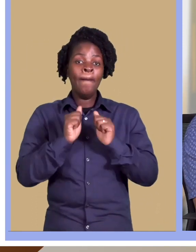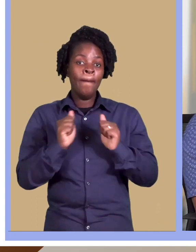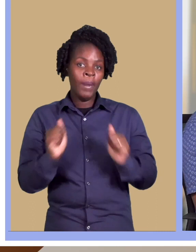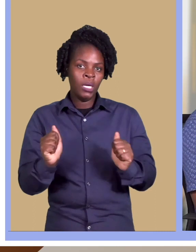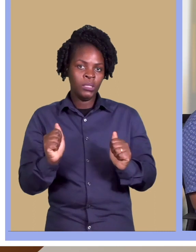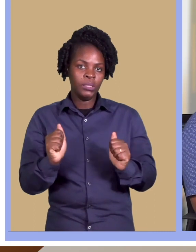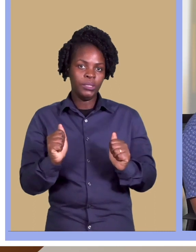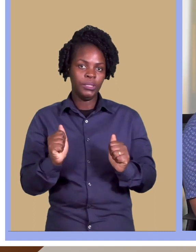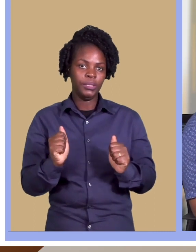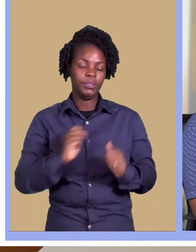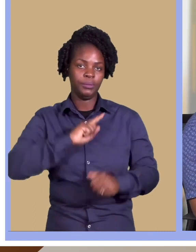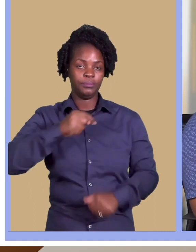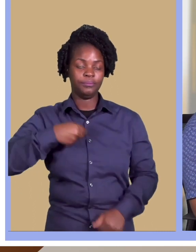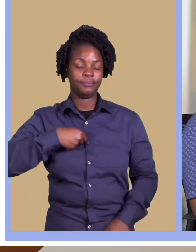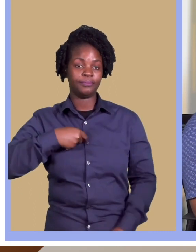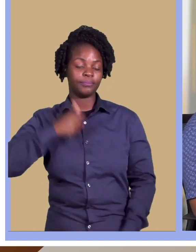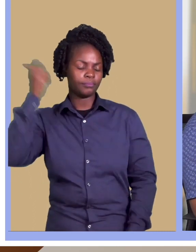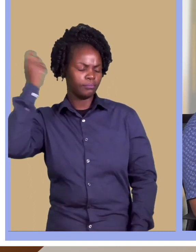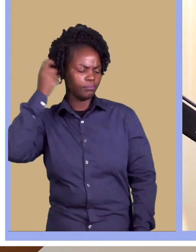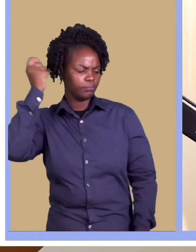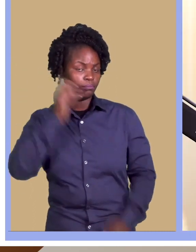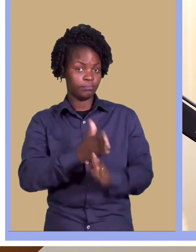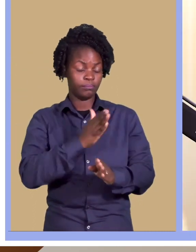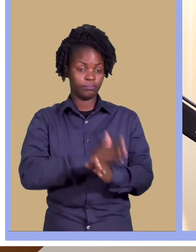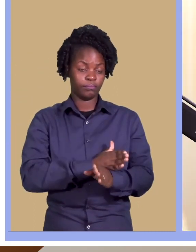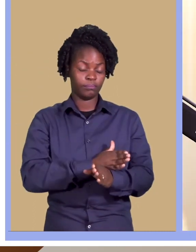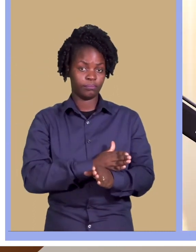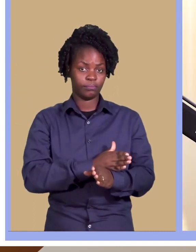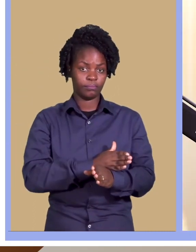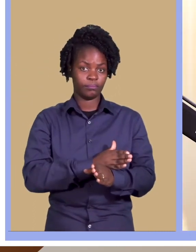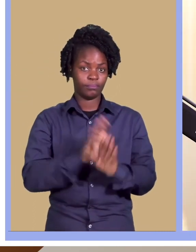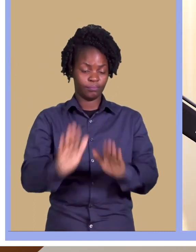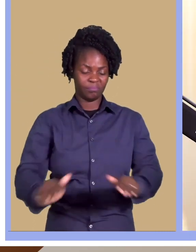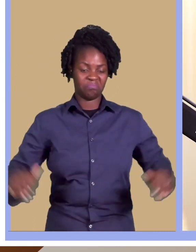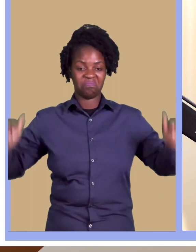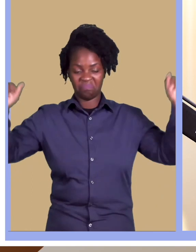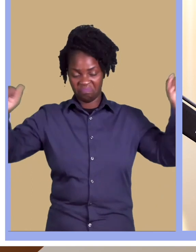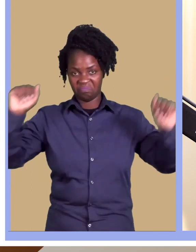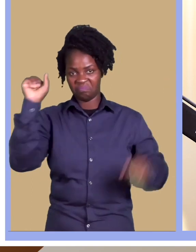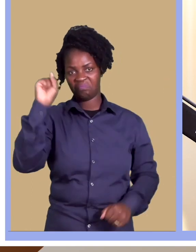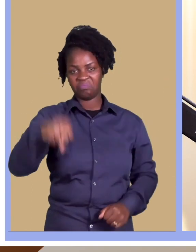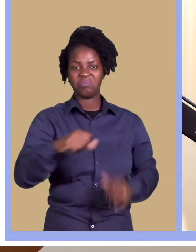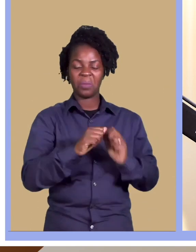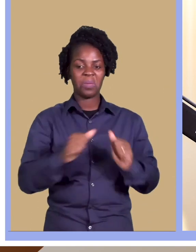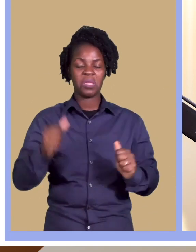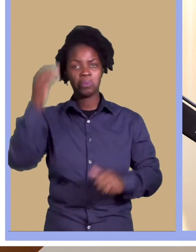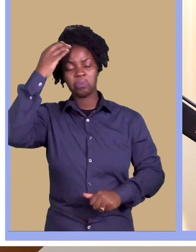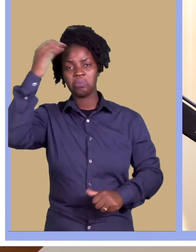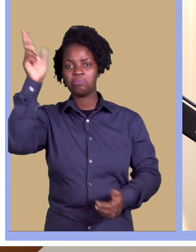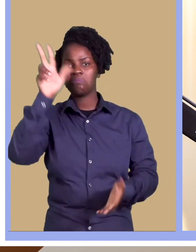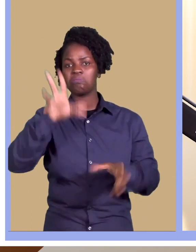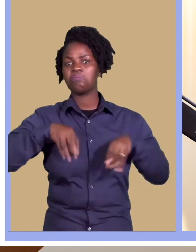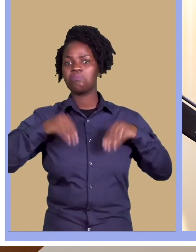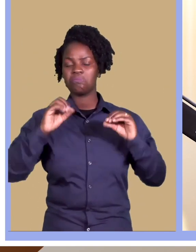Parlamento, infelizmente o governo não aceitou essa proposta, porque o governo julga que, olha, já existe, por exemplo, o Conselho Nacional de Ação Social, que é